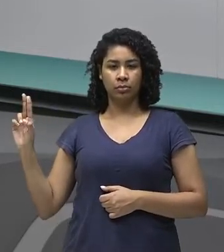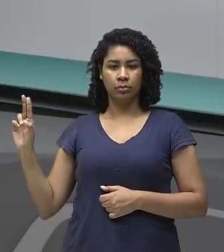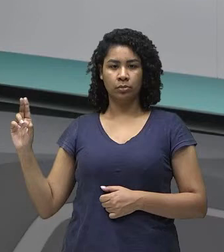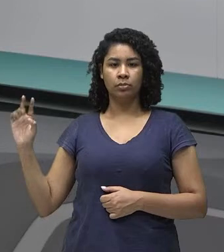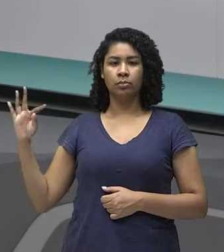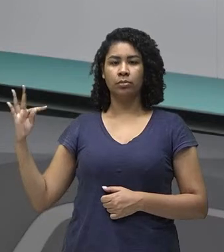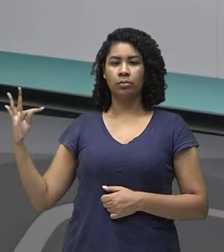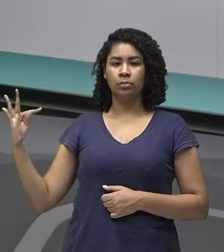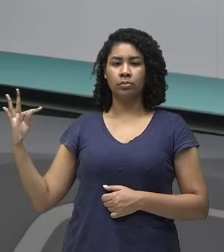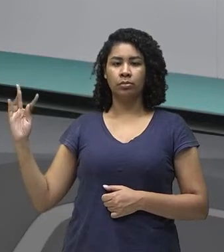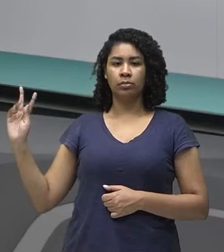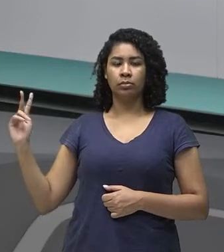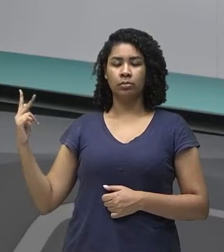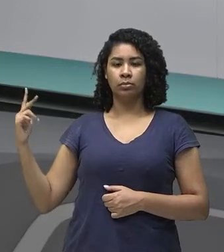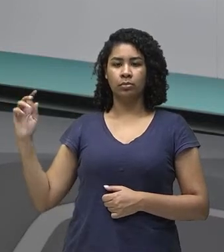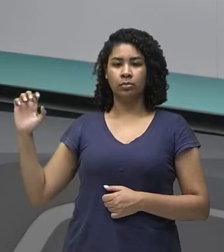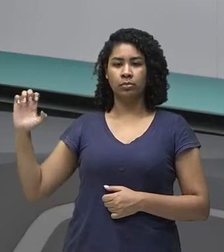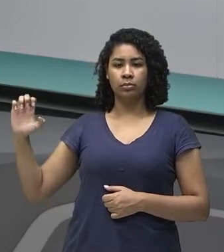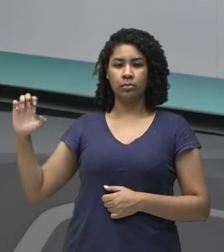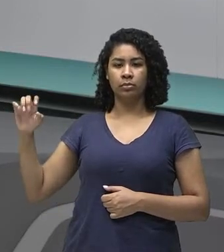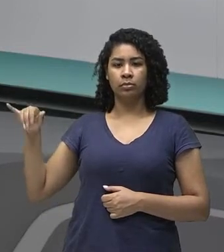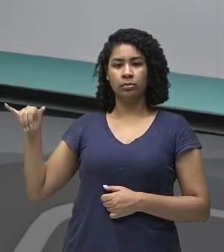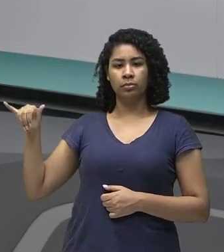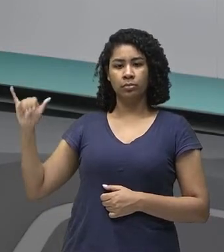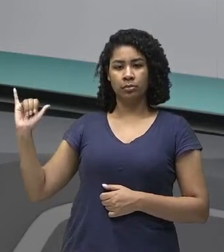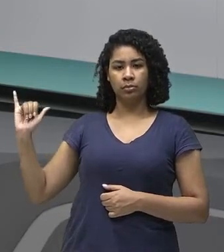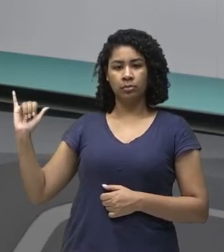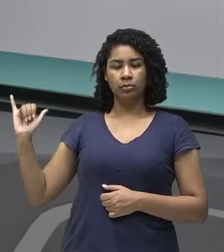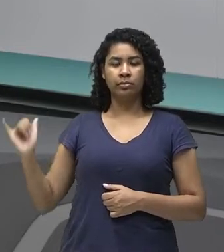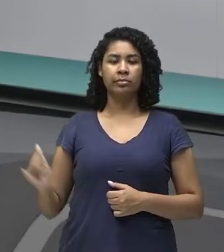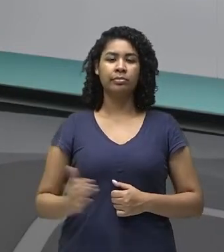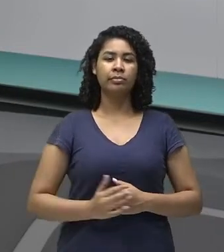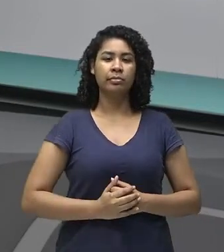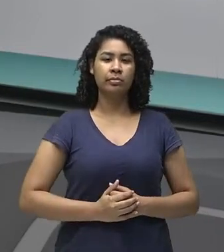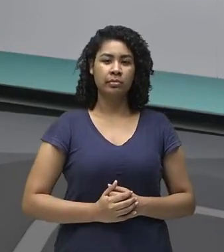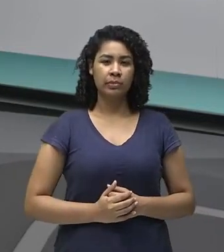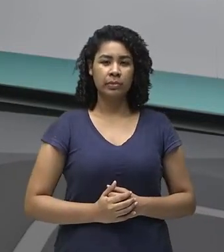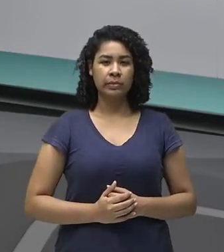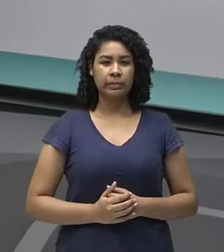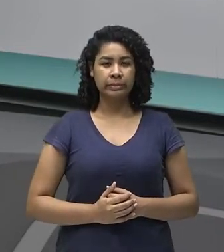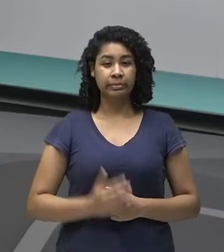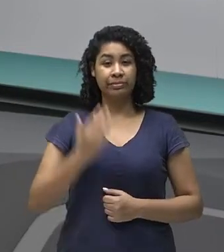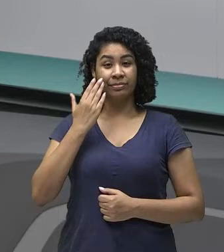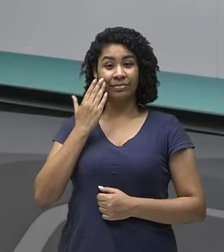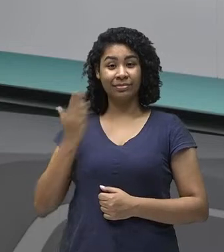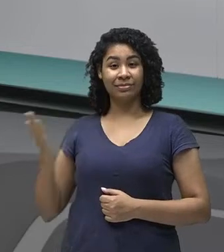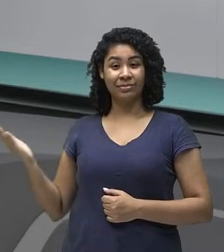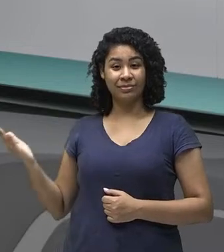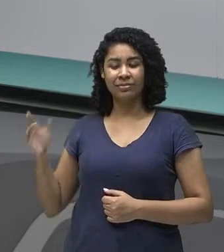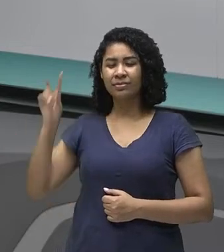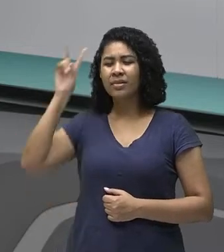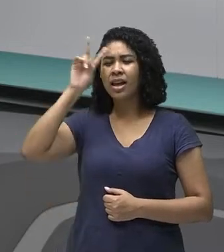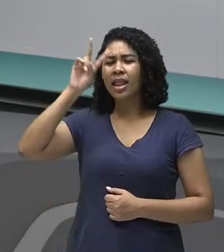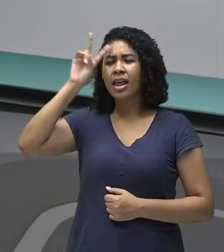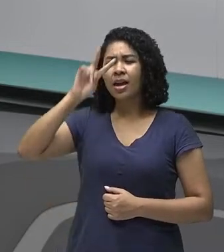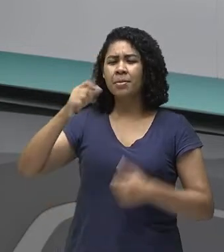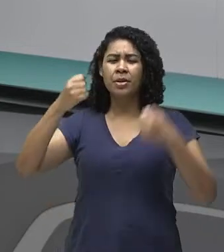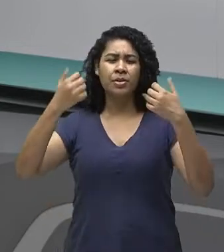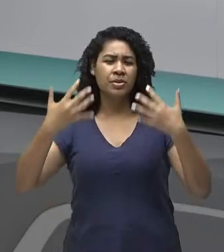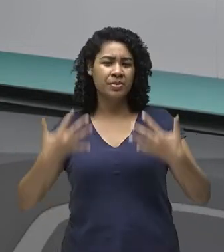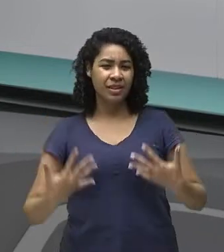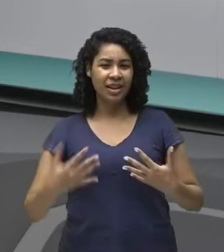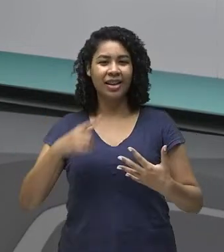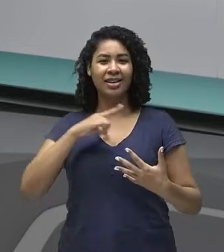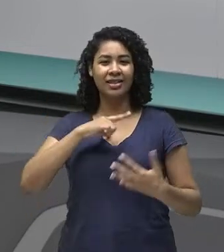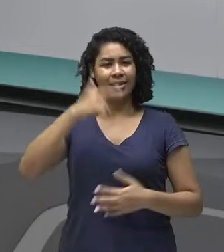repeat, please? We, you, and they. Olha só, lembra que eu falei que o you ia aparecer de